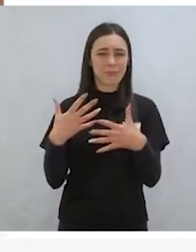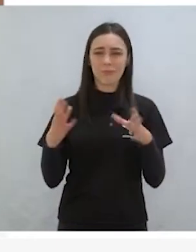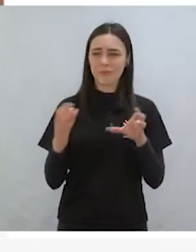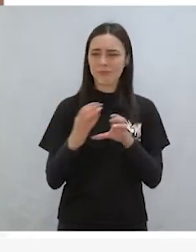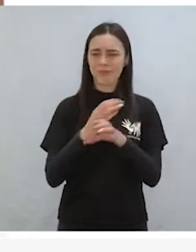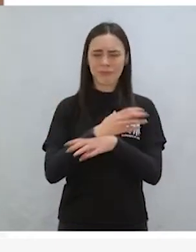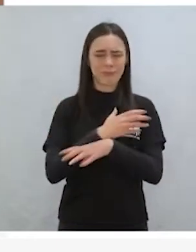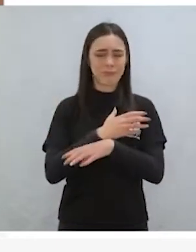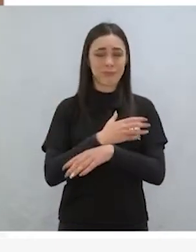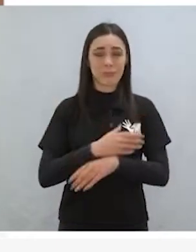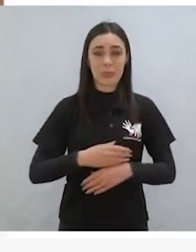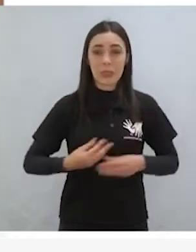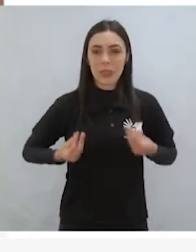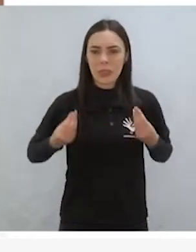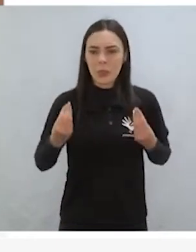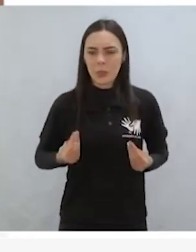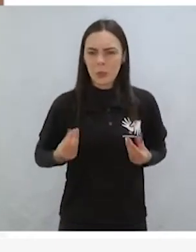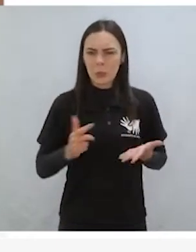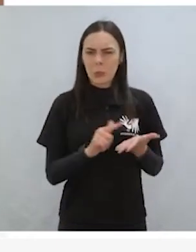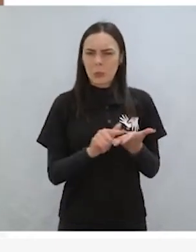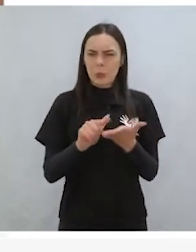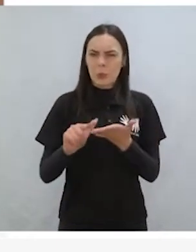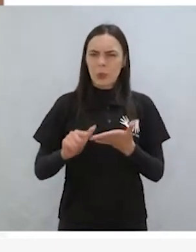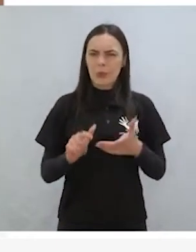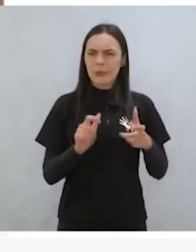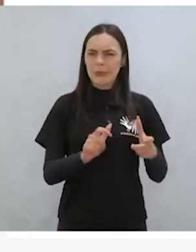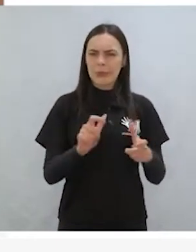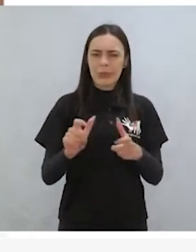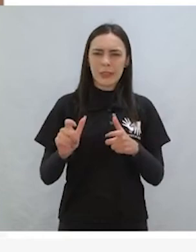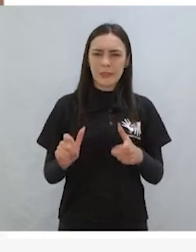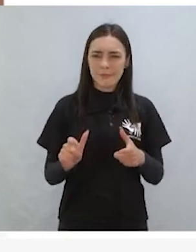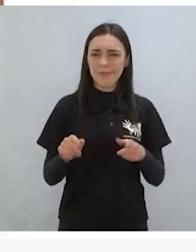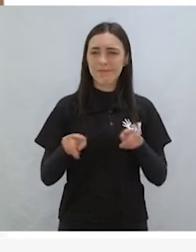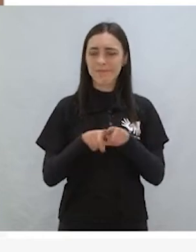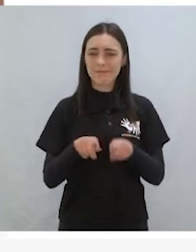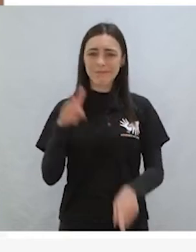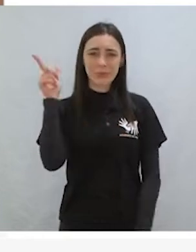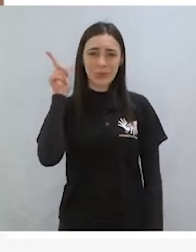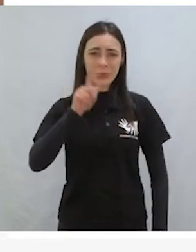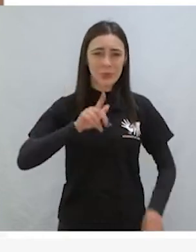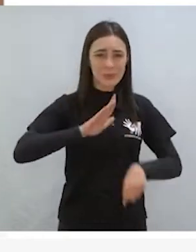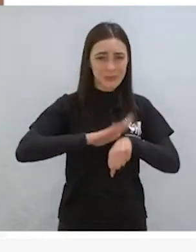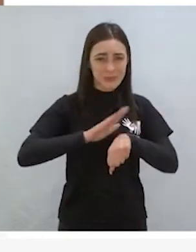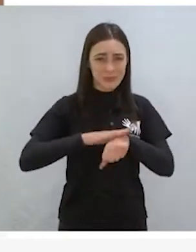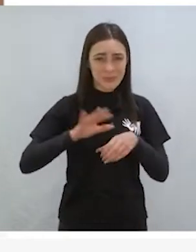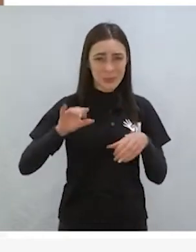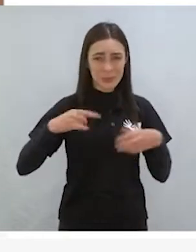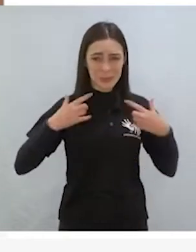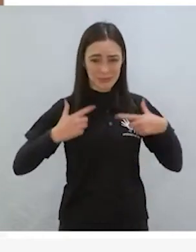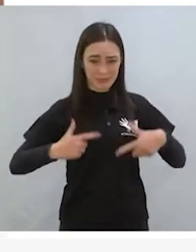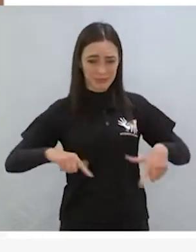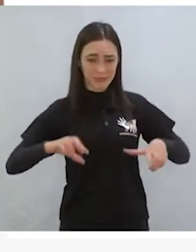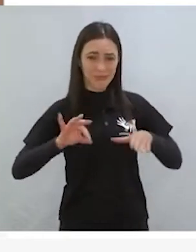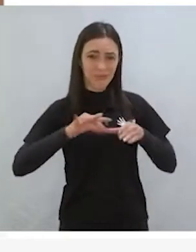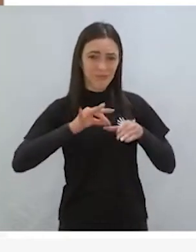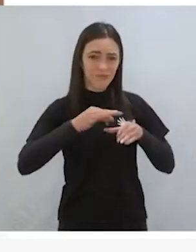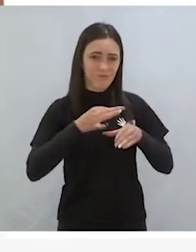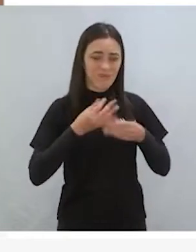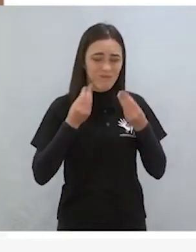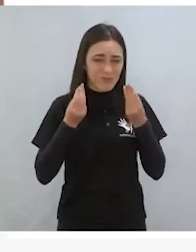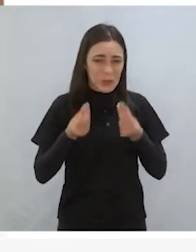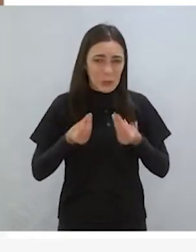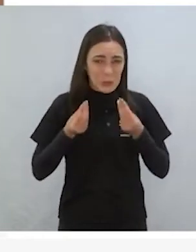Z. Como ela conseguiria limpar aquilo tudo e ainda arranjar tempo para costurar um